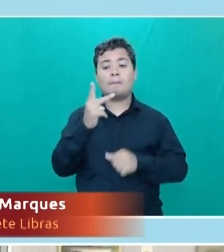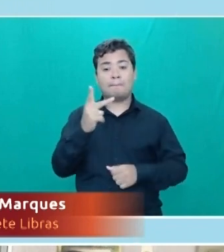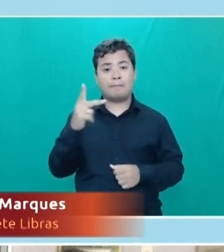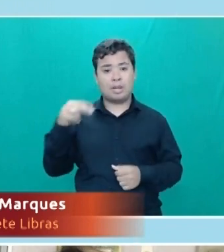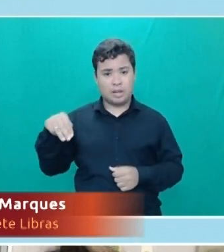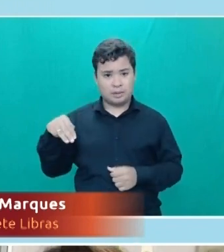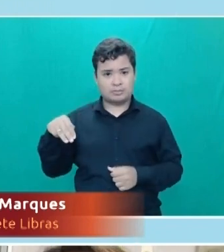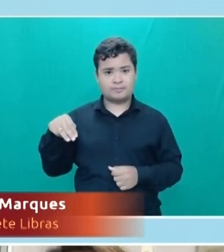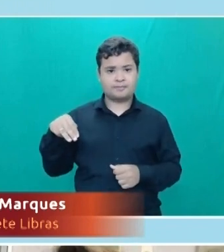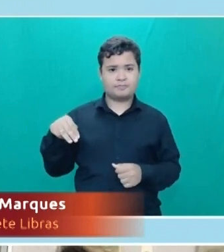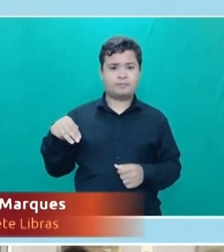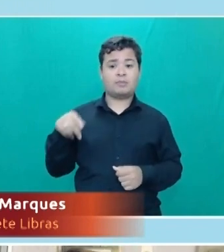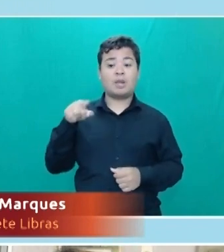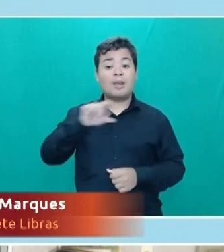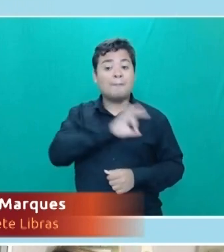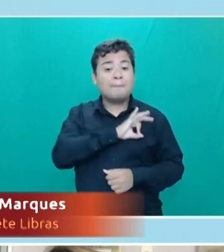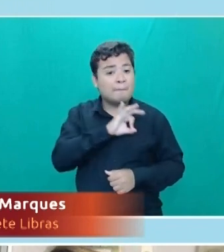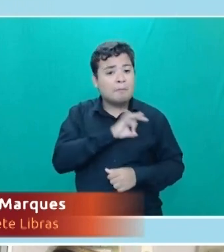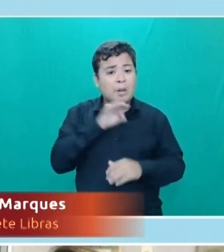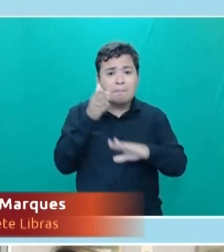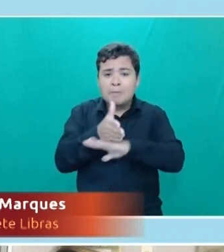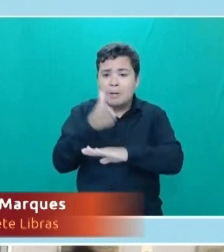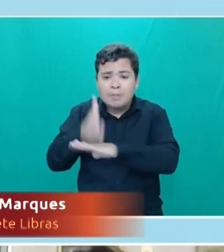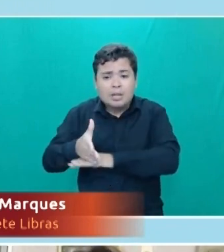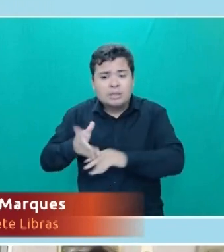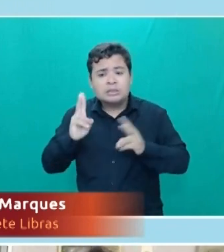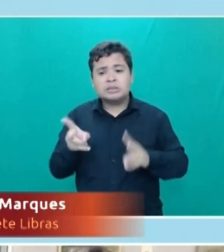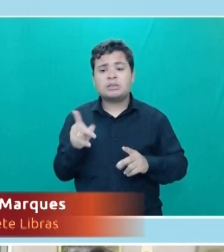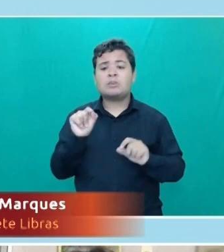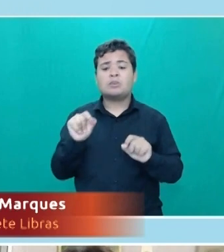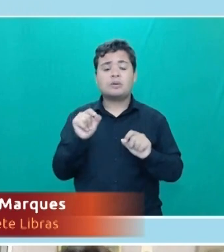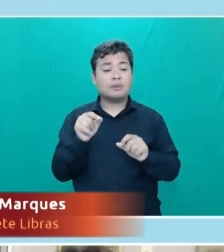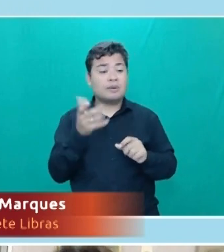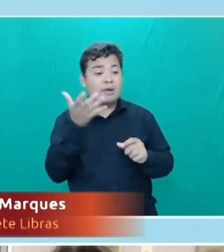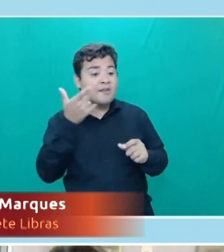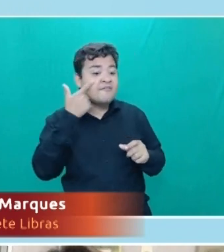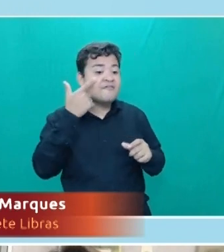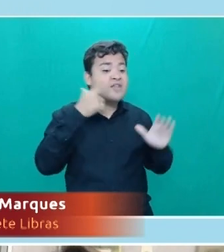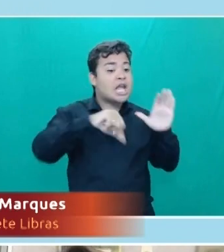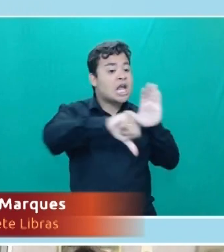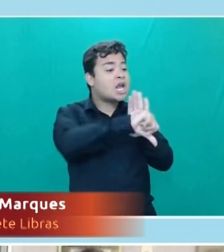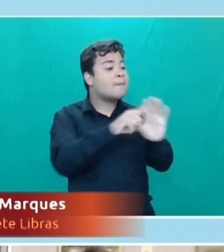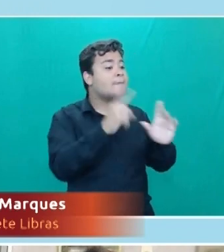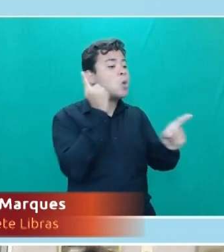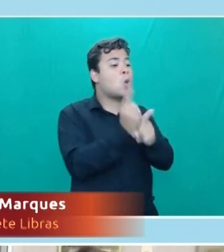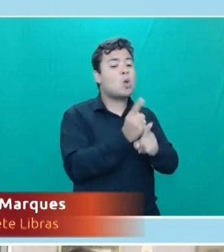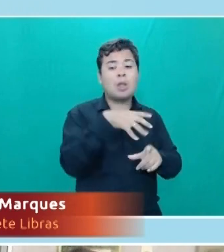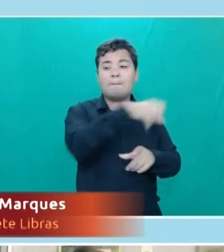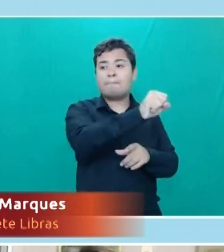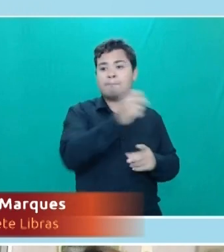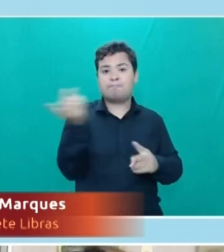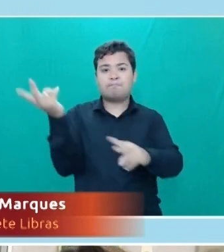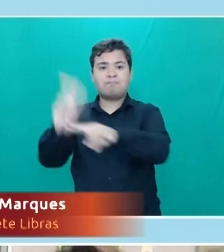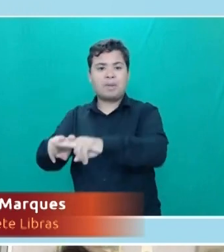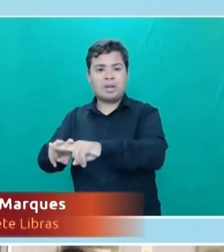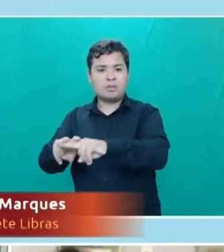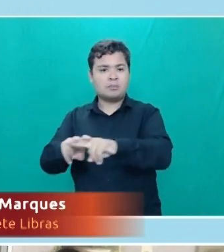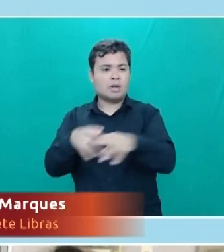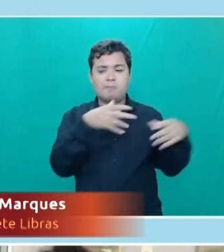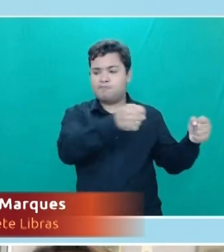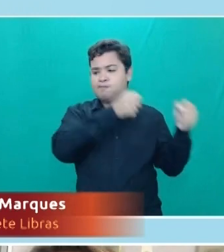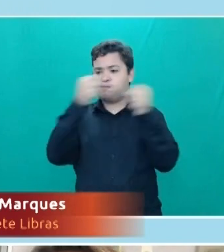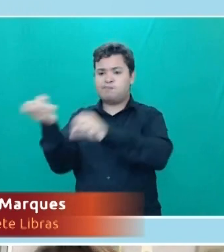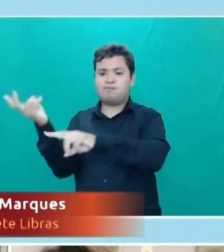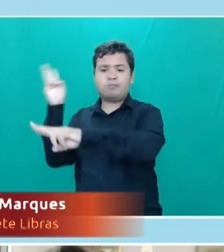polícia que ela está na rua buscando aquela criminalidade mais visível, que a pessoa, então, é presa ou abordada pela